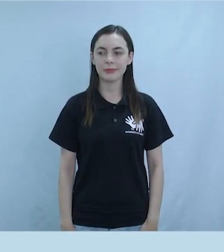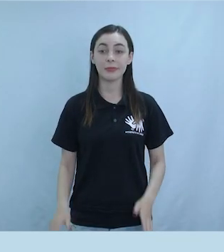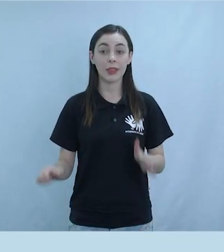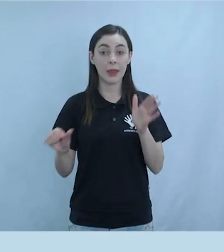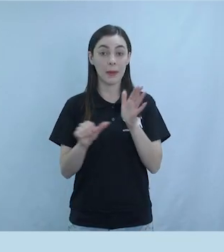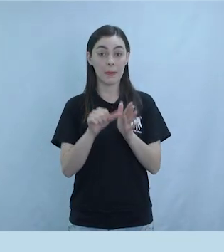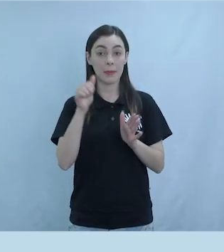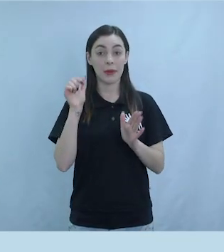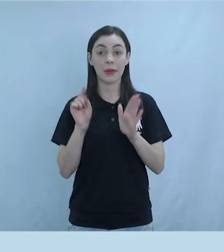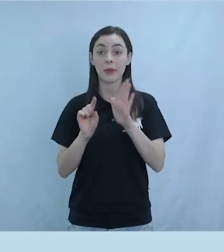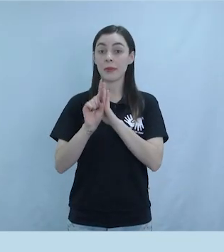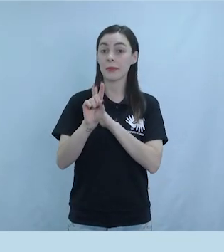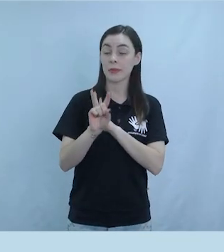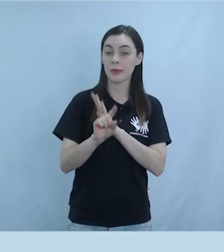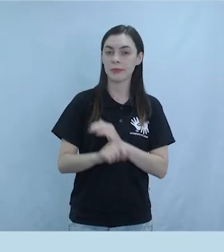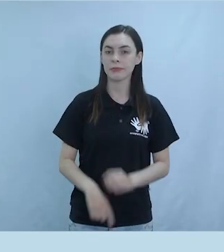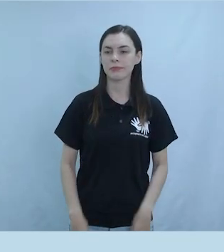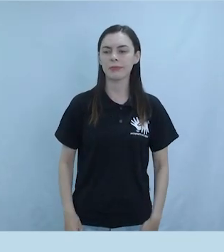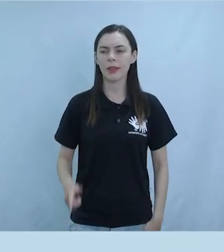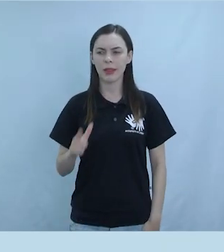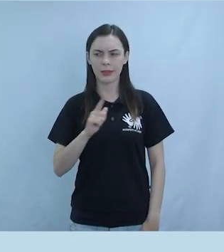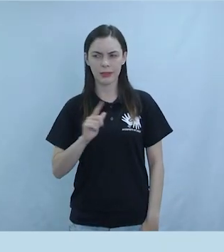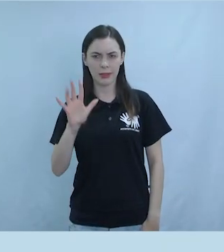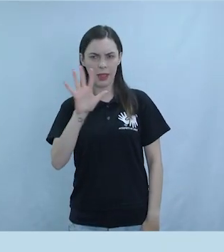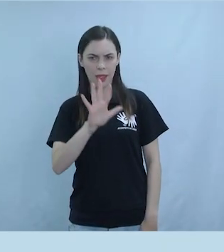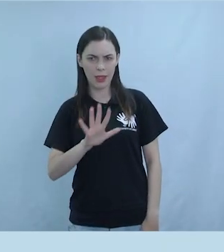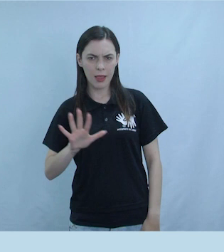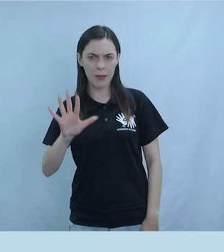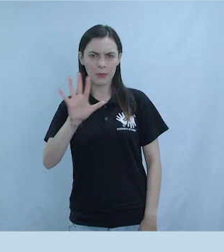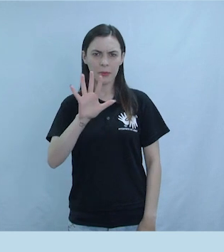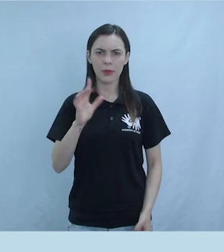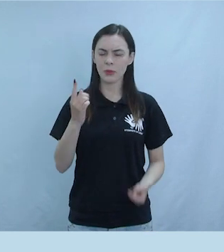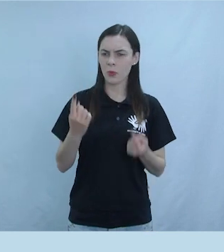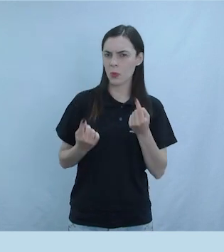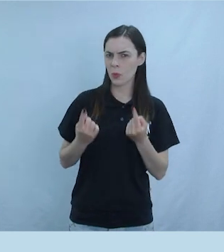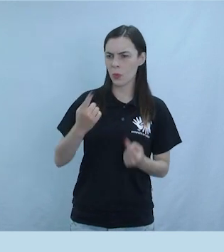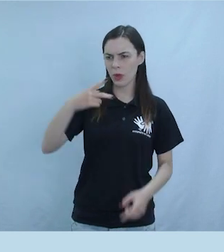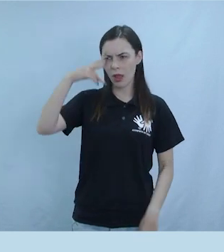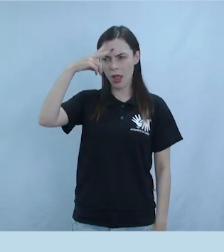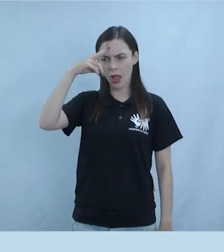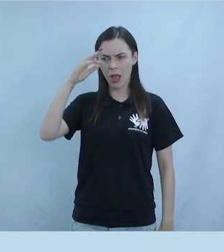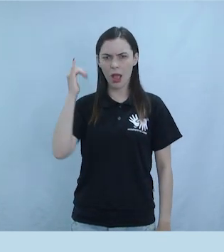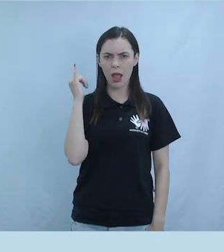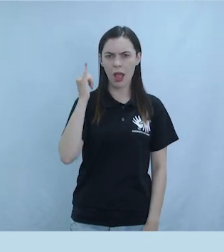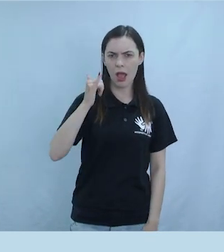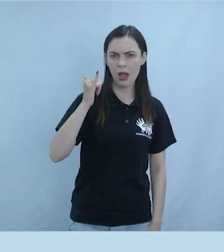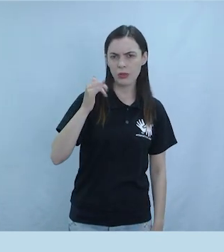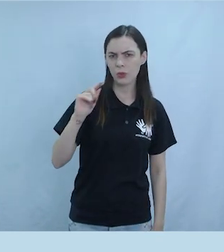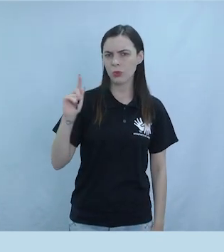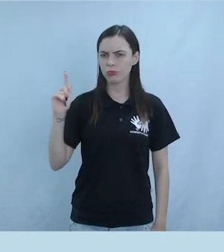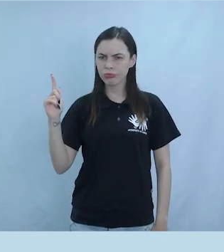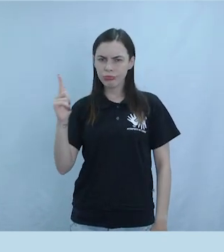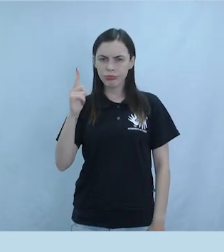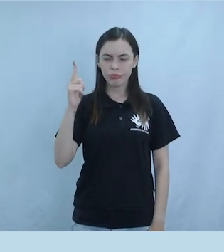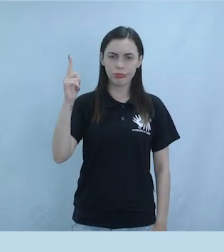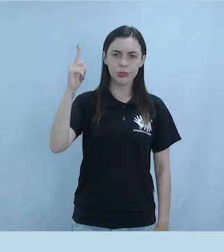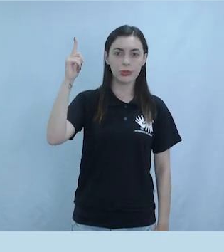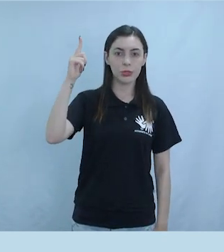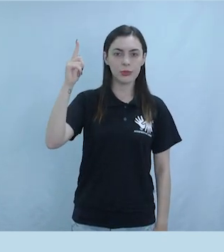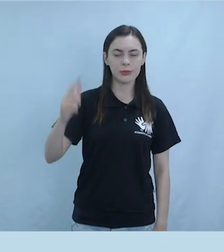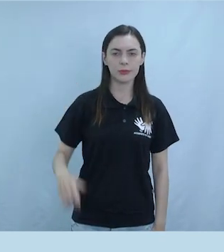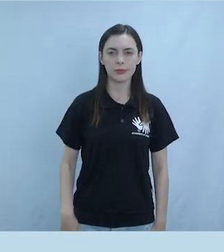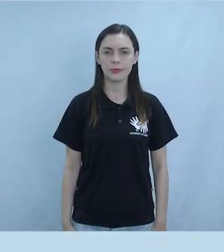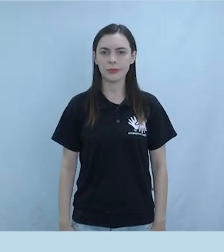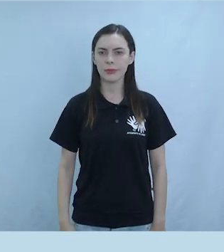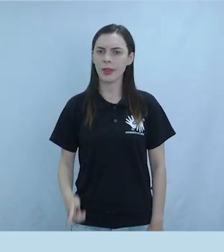Primeira pergunta. Opa! Qual das imagens retrata a história dos gigantes? Muito